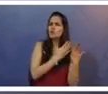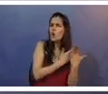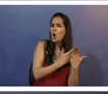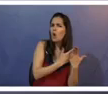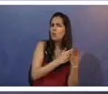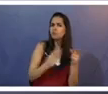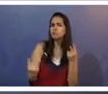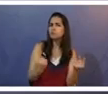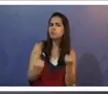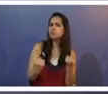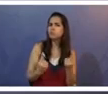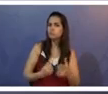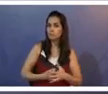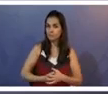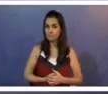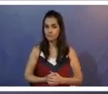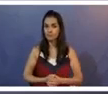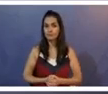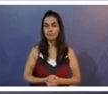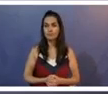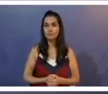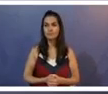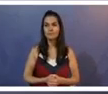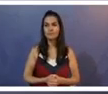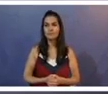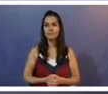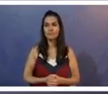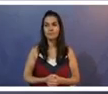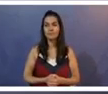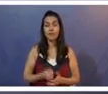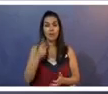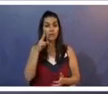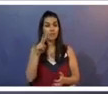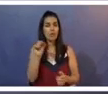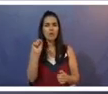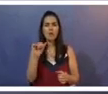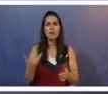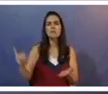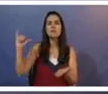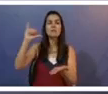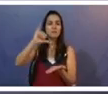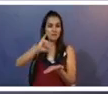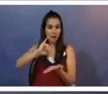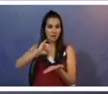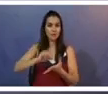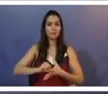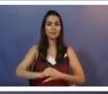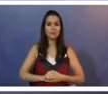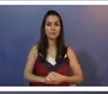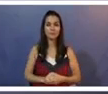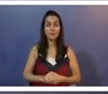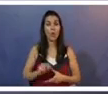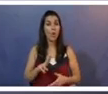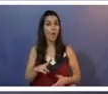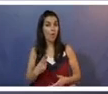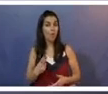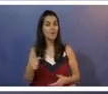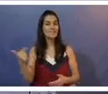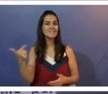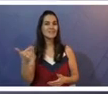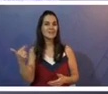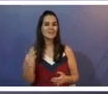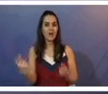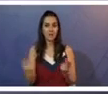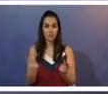a ideia central dele. Ok? O aspecto principal ou secundário, essa relação entre